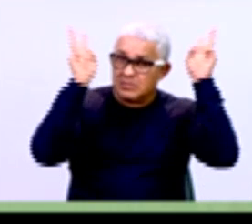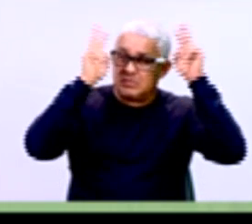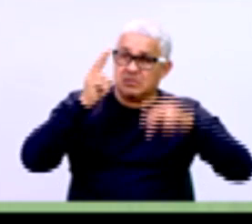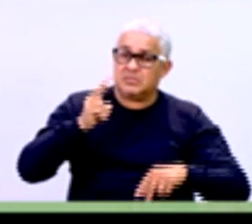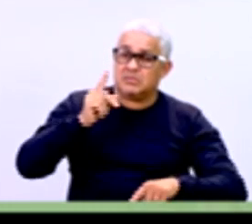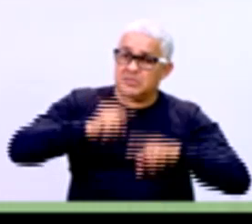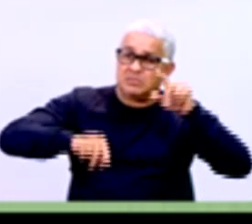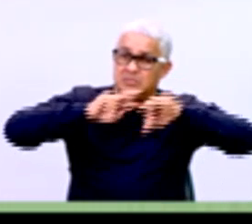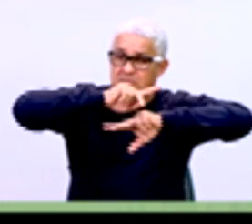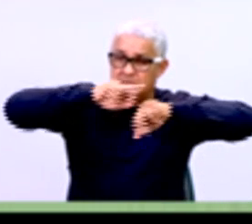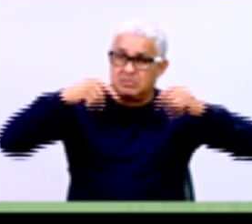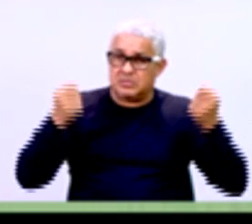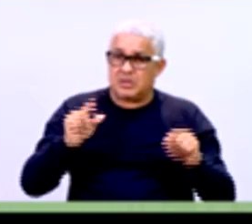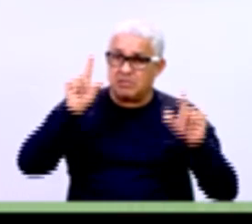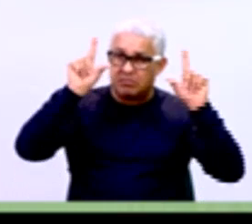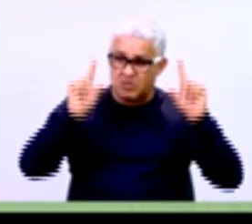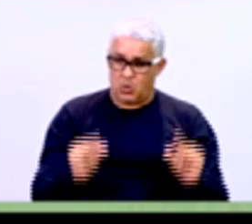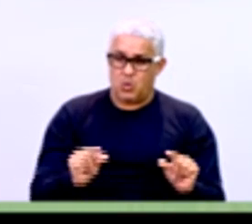menor.